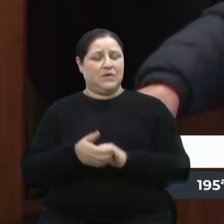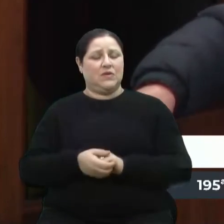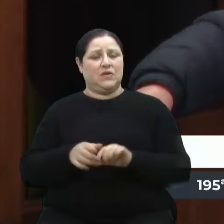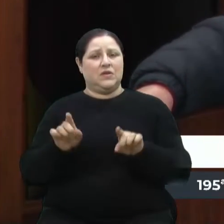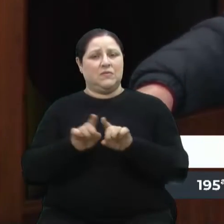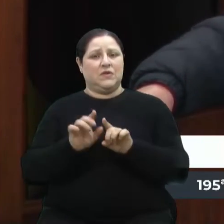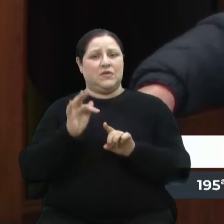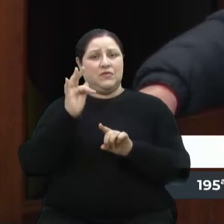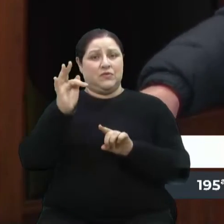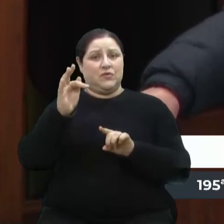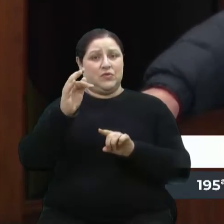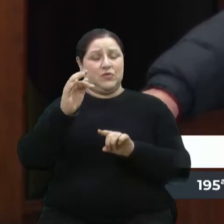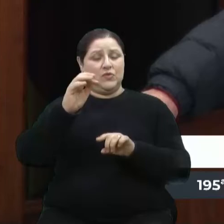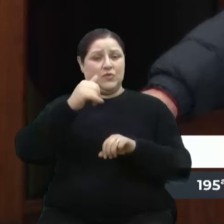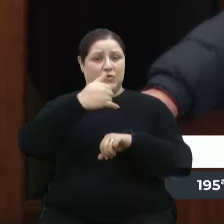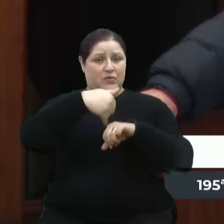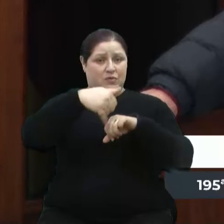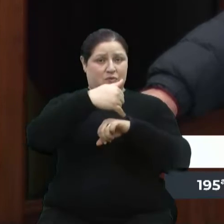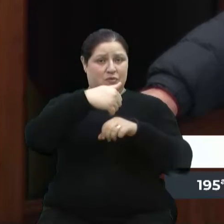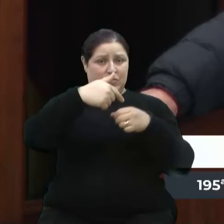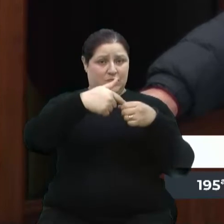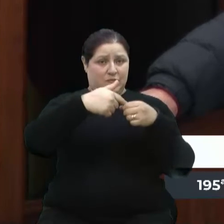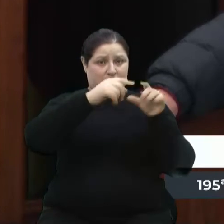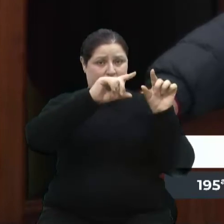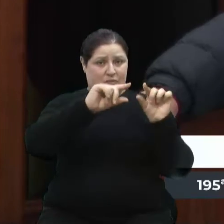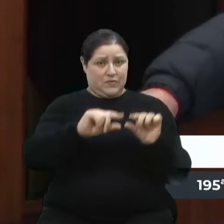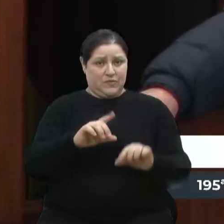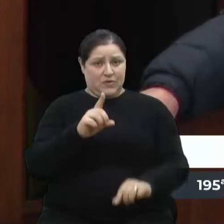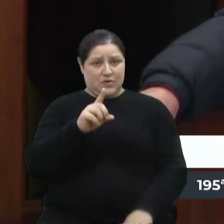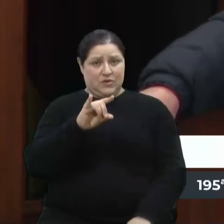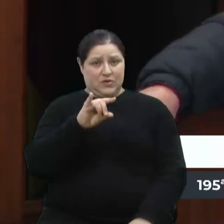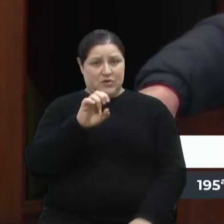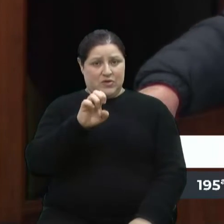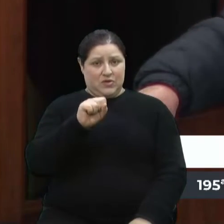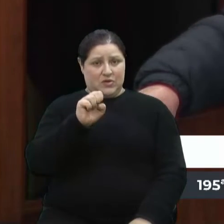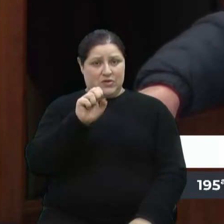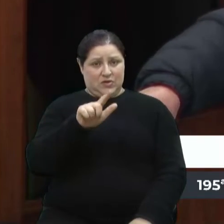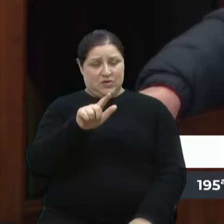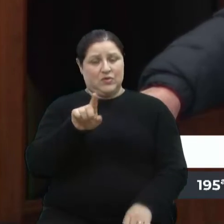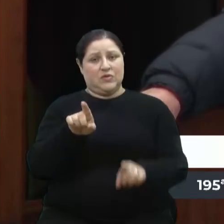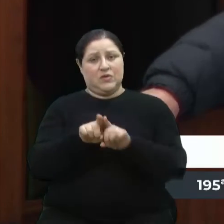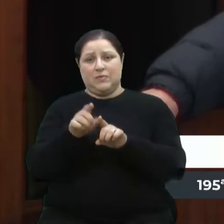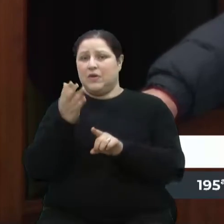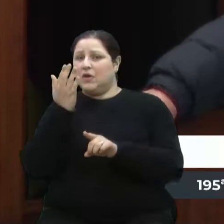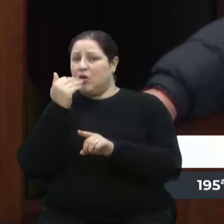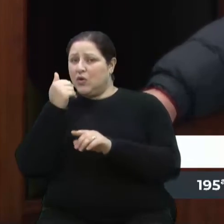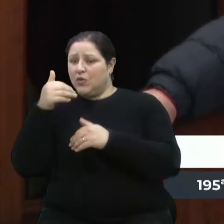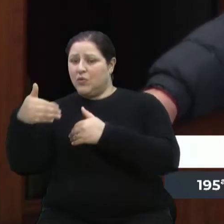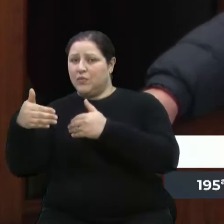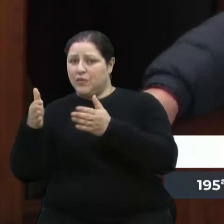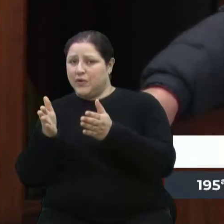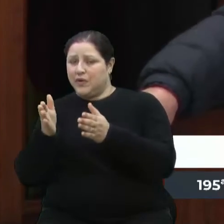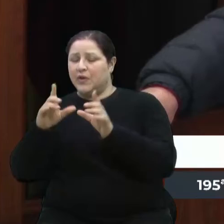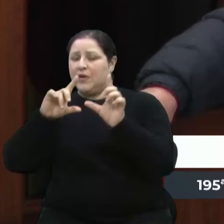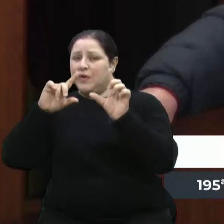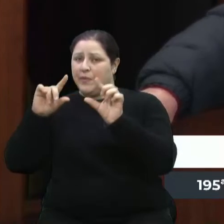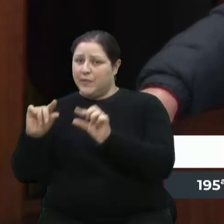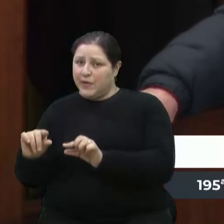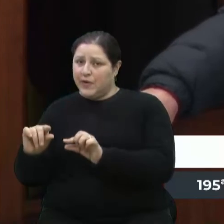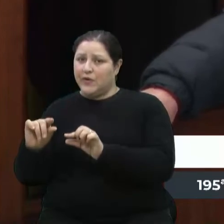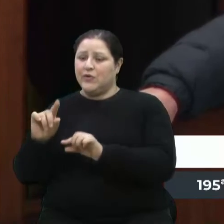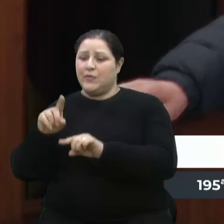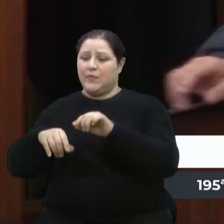abaixasse, caso eu baixar o aumento do diesel, a cesta básica Abaixa o valor lá no